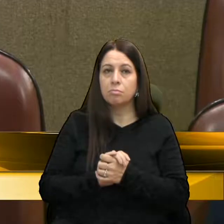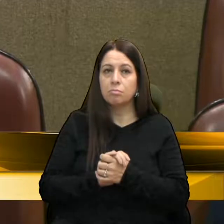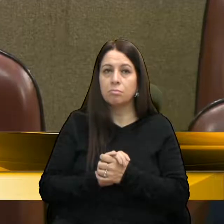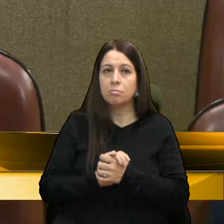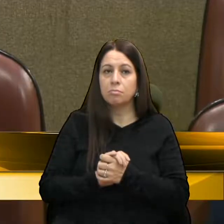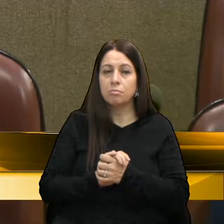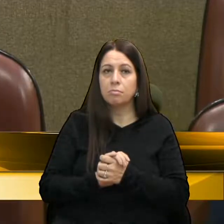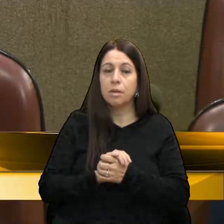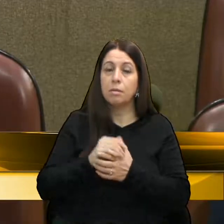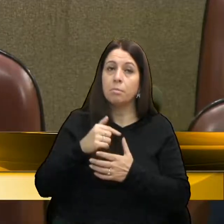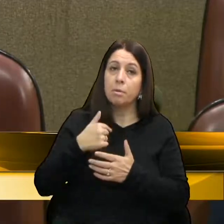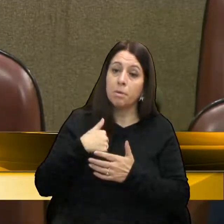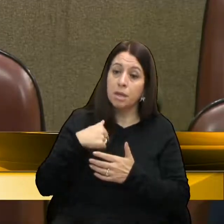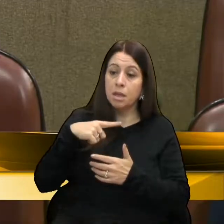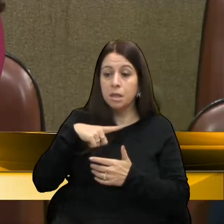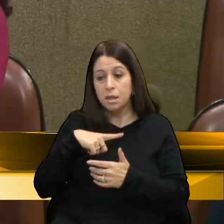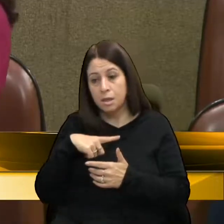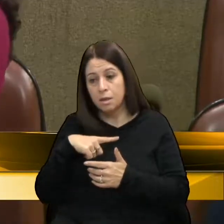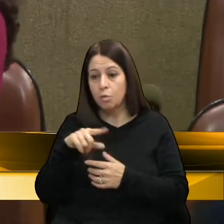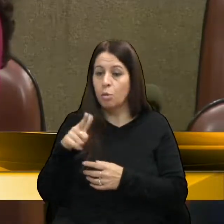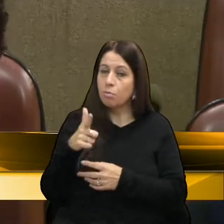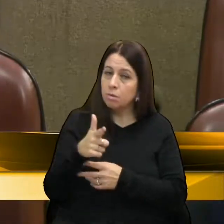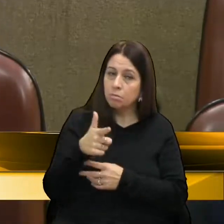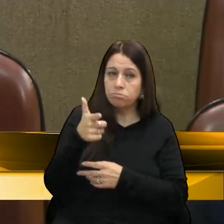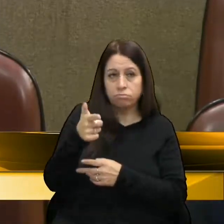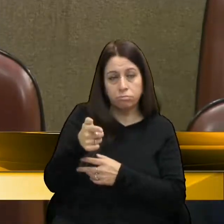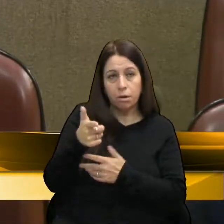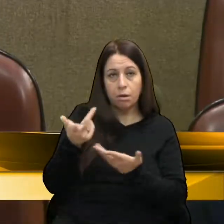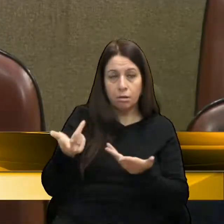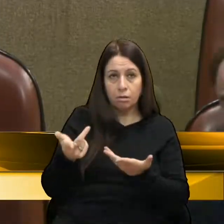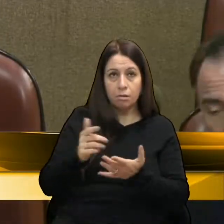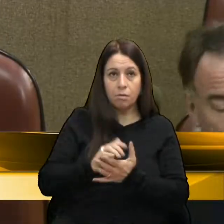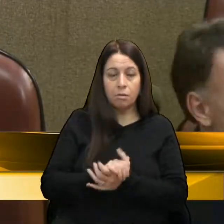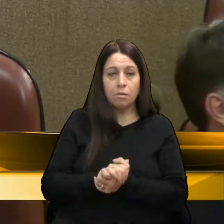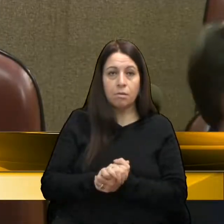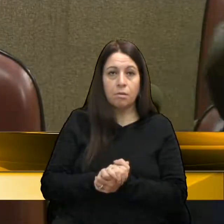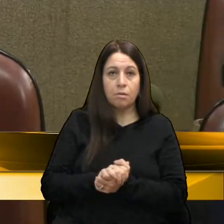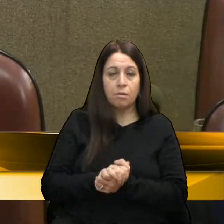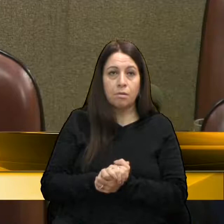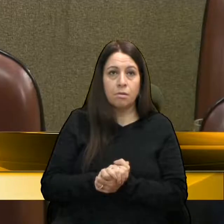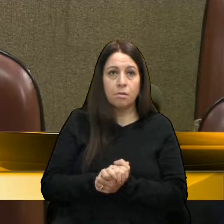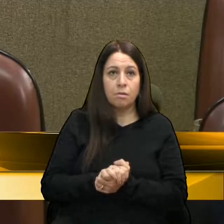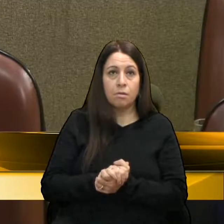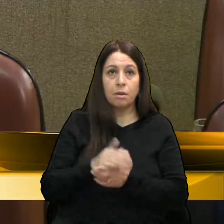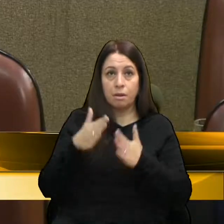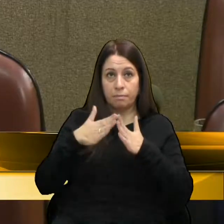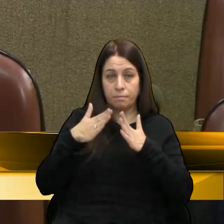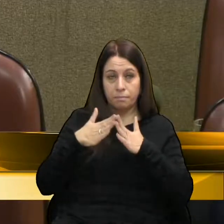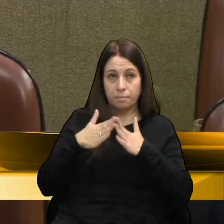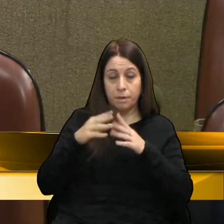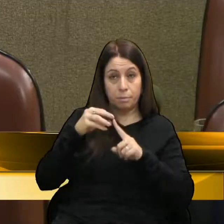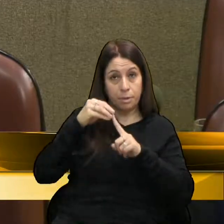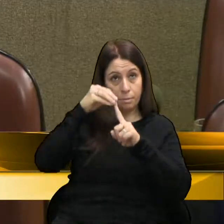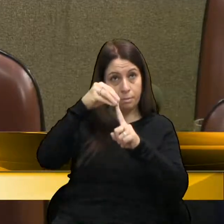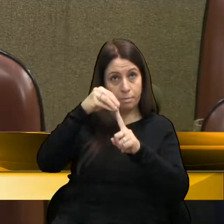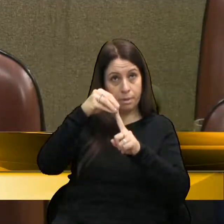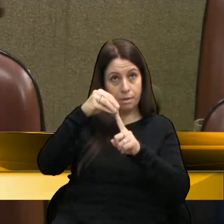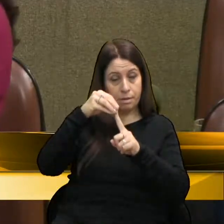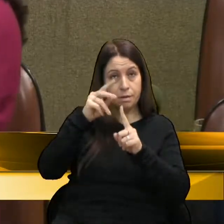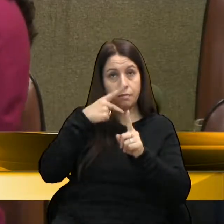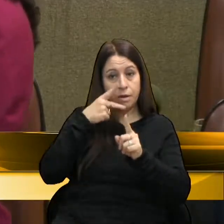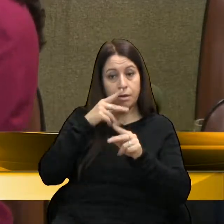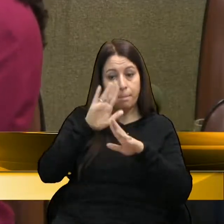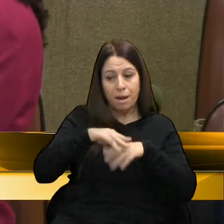para mim ter ou não ter uma arma de fogo em casa, principalmente se tratando